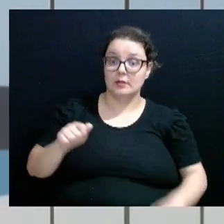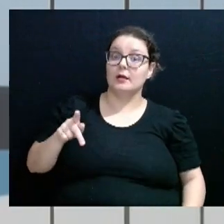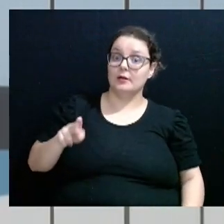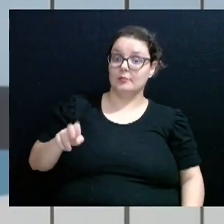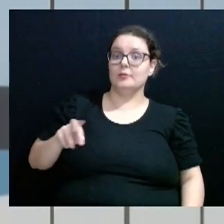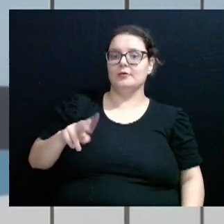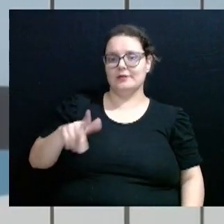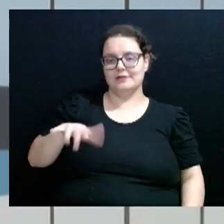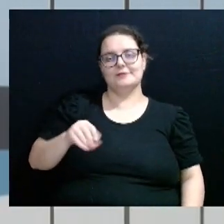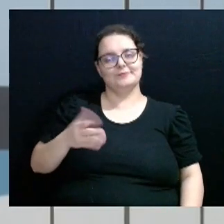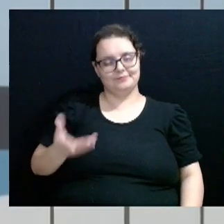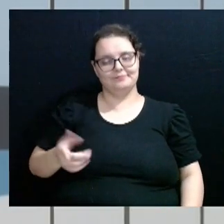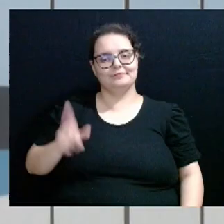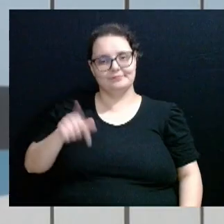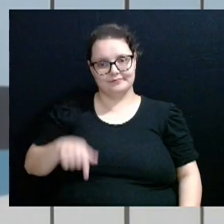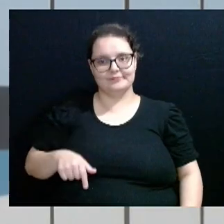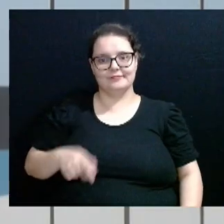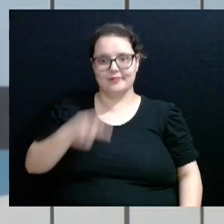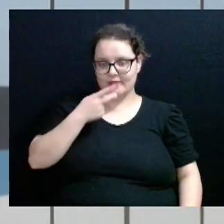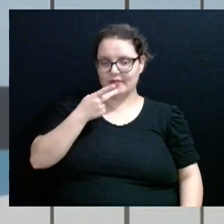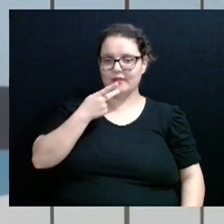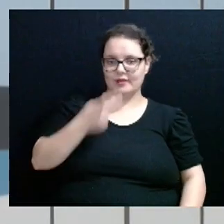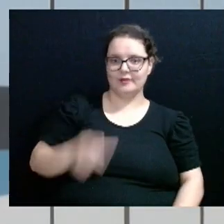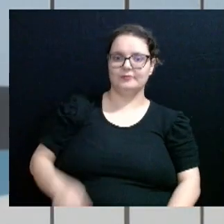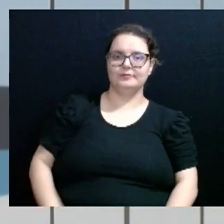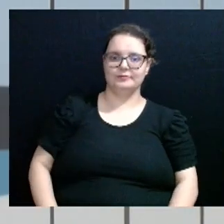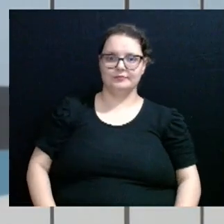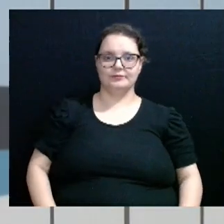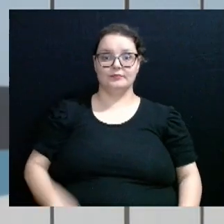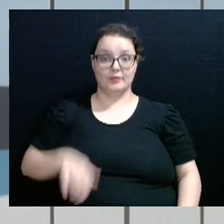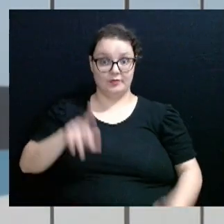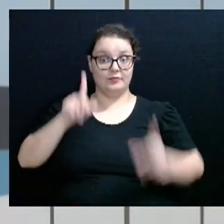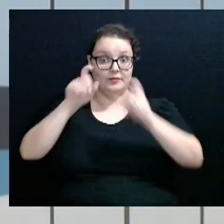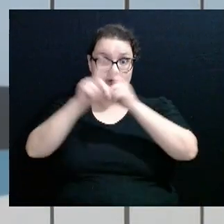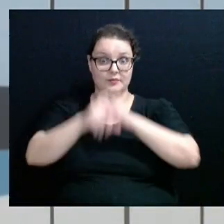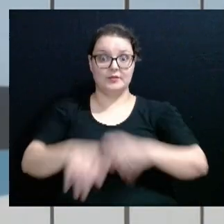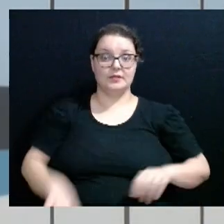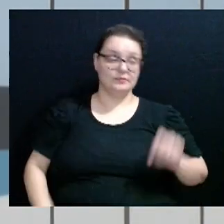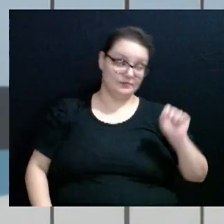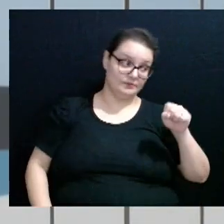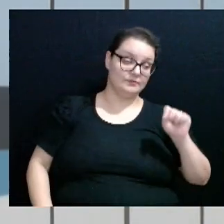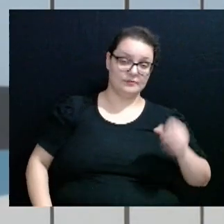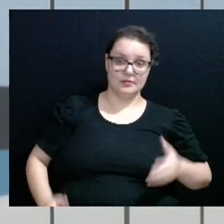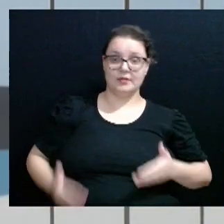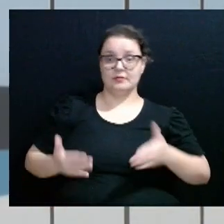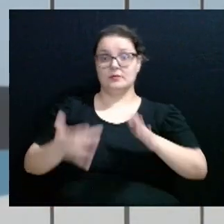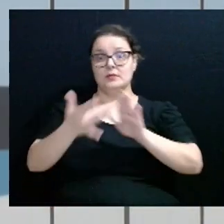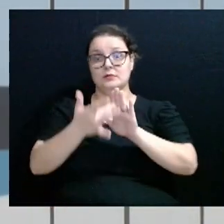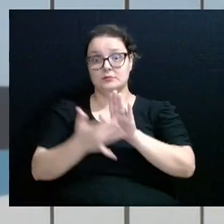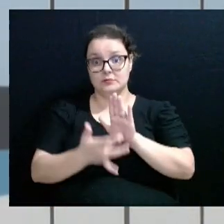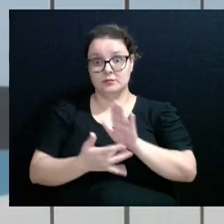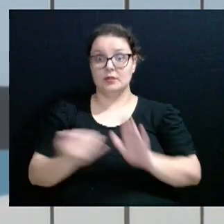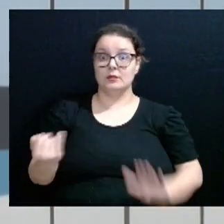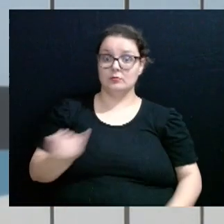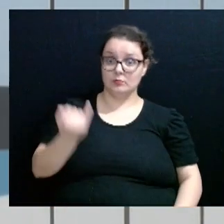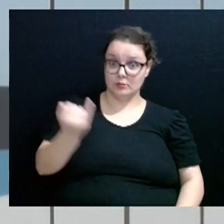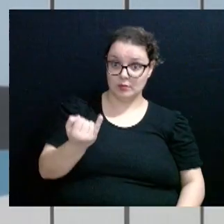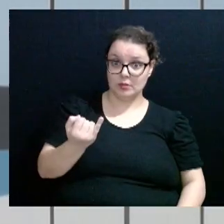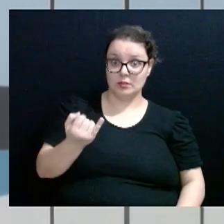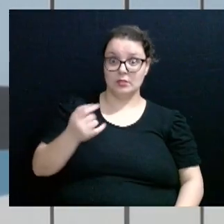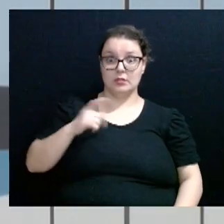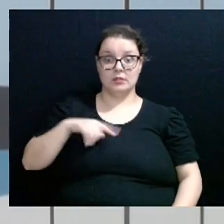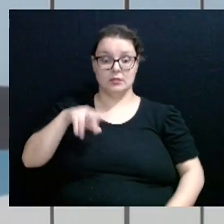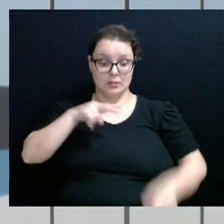o que a gente chama de o mais difícil, né? Que é você trazer uma pauta importante, que é você ter esse olhar jornalístico,